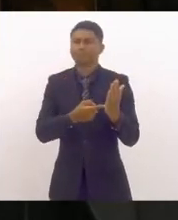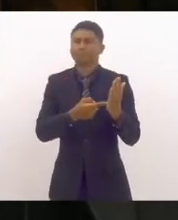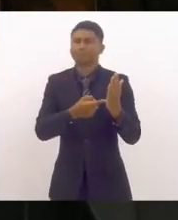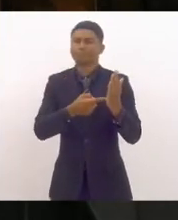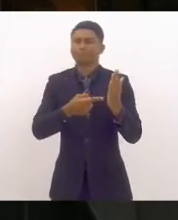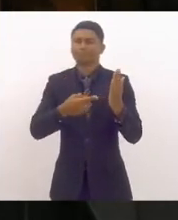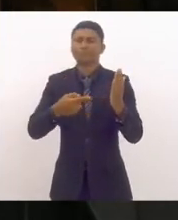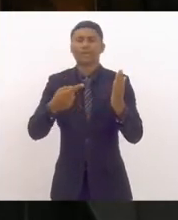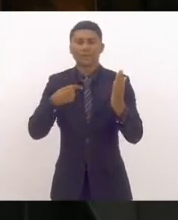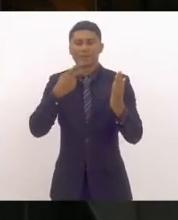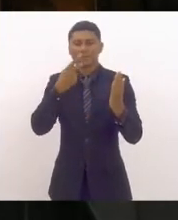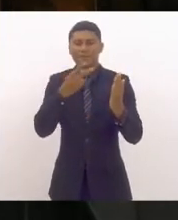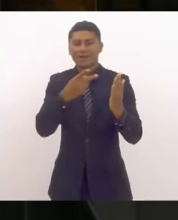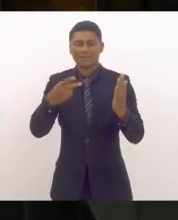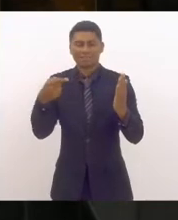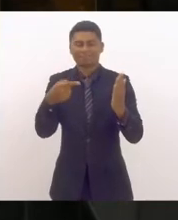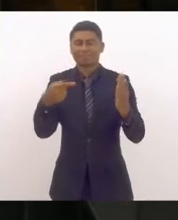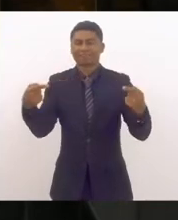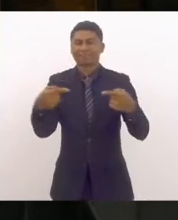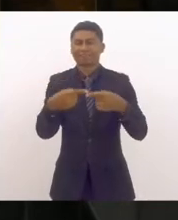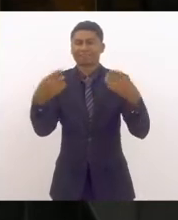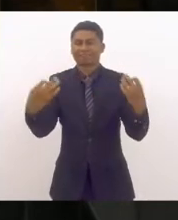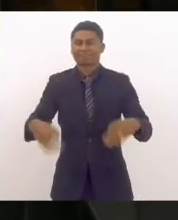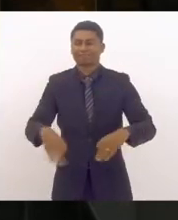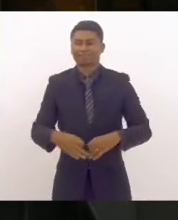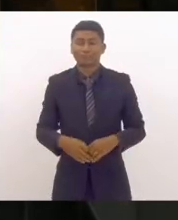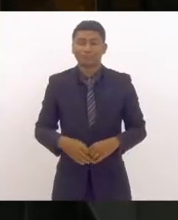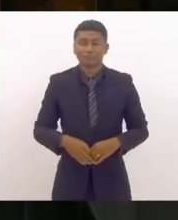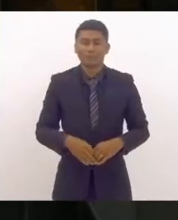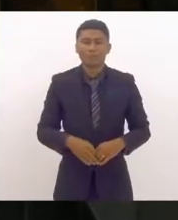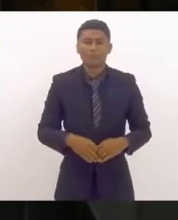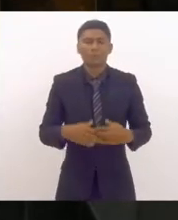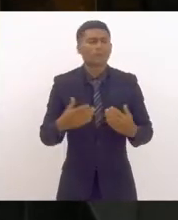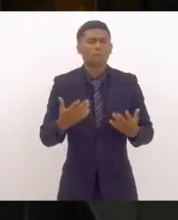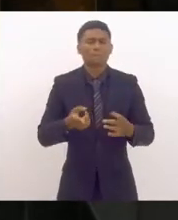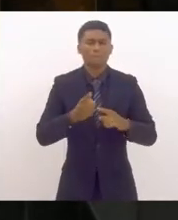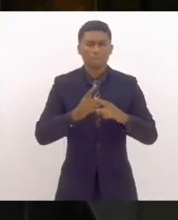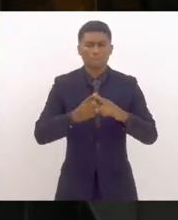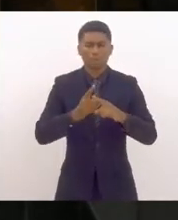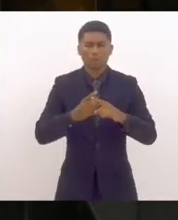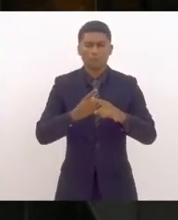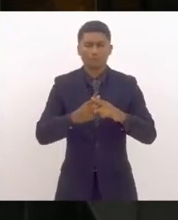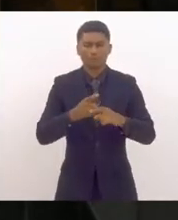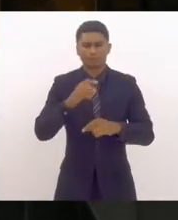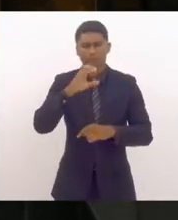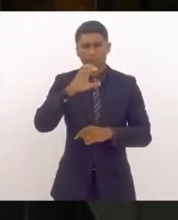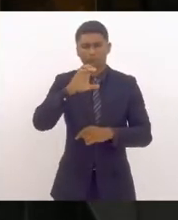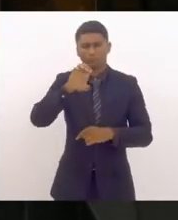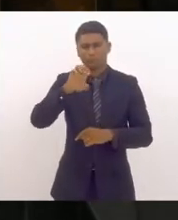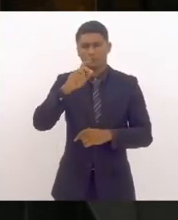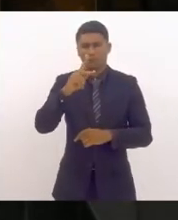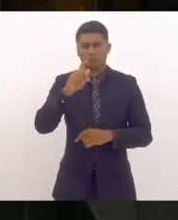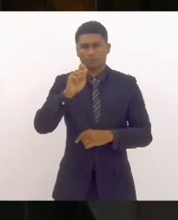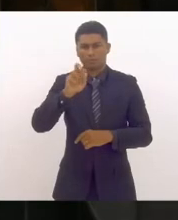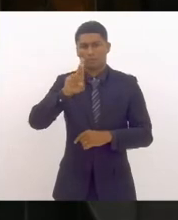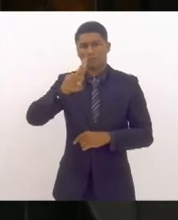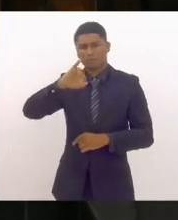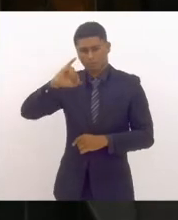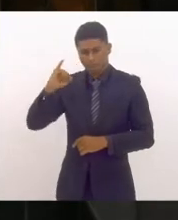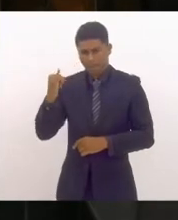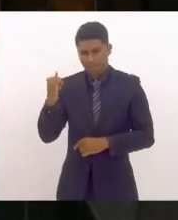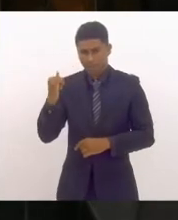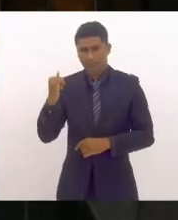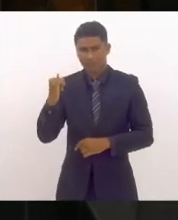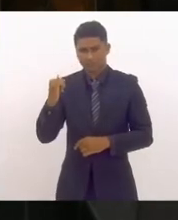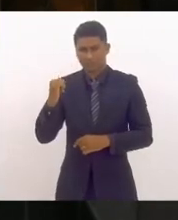eu falei e o que que se transformou a ceperj e em que